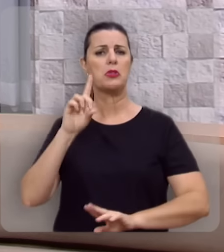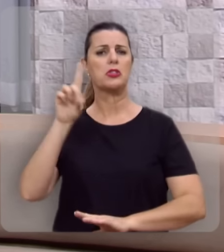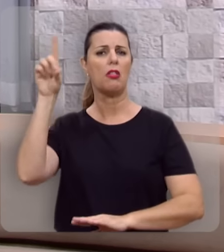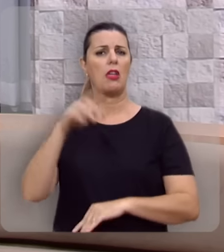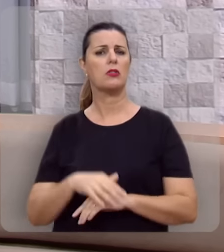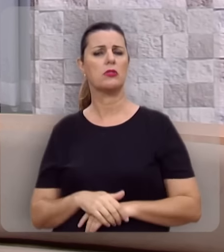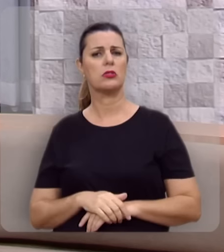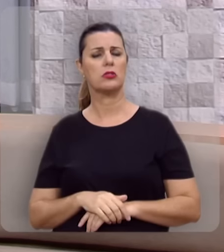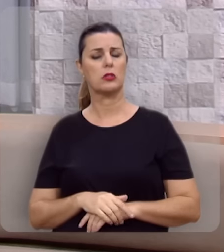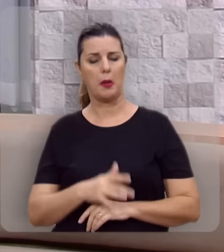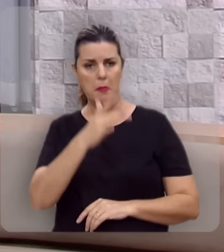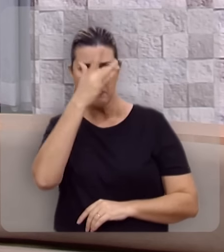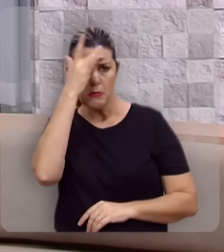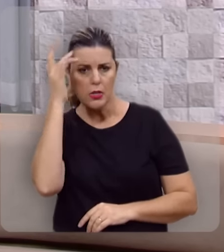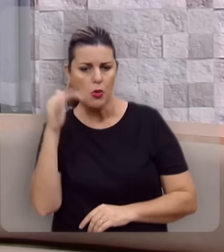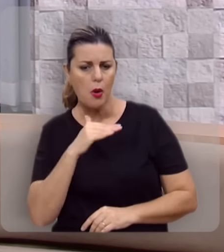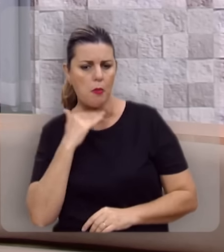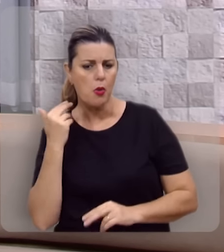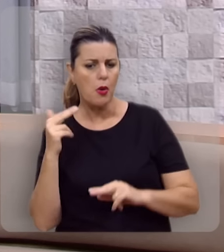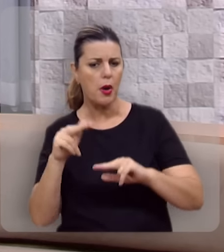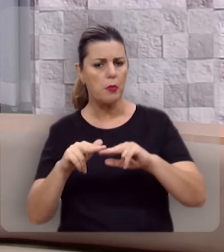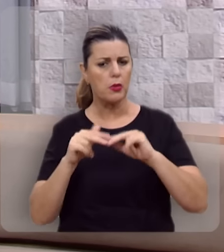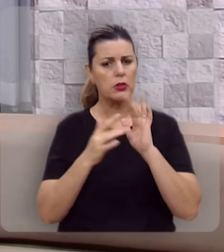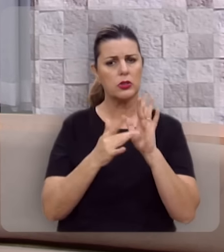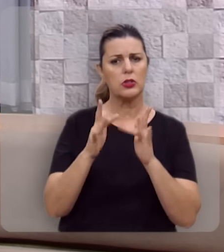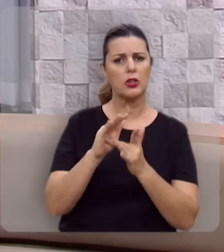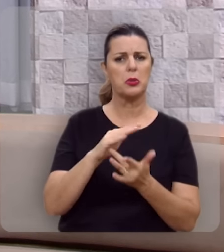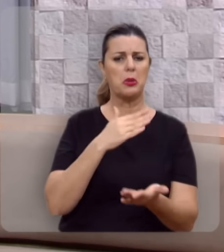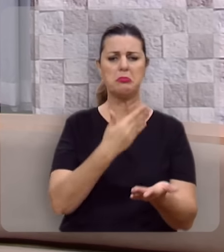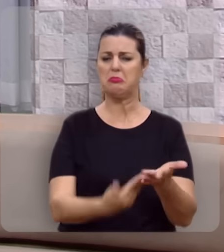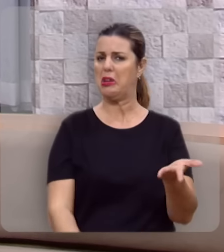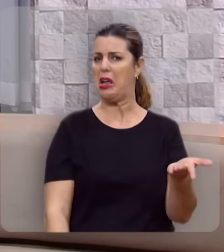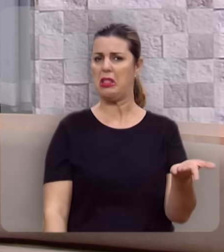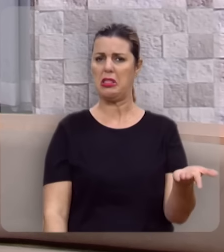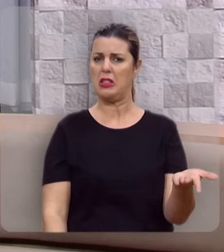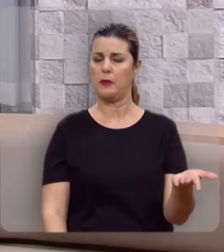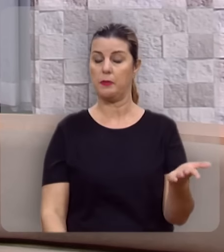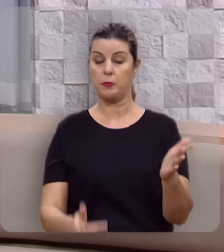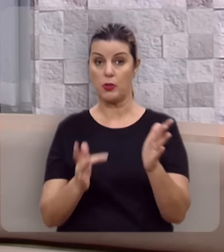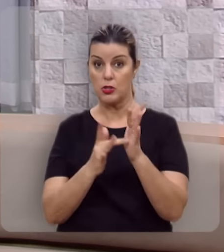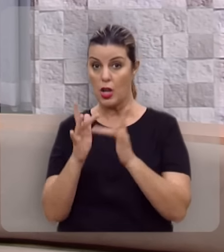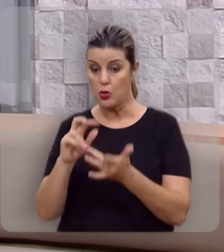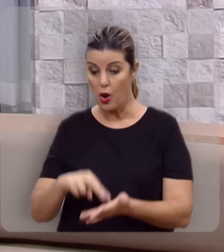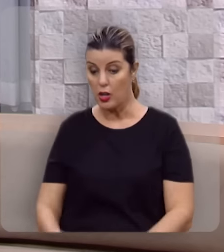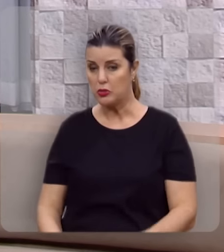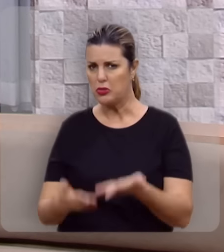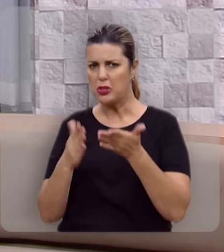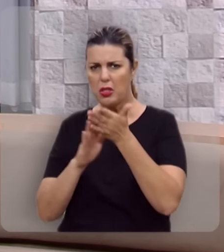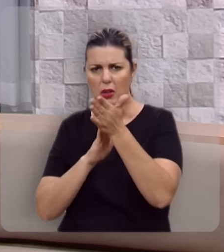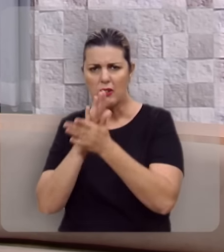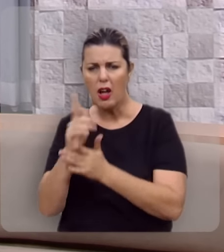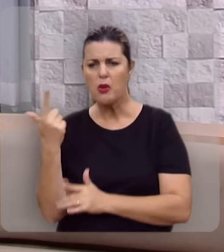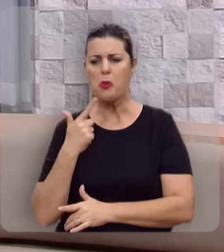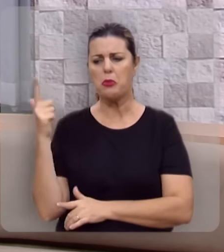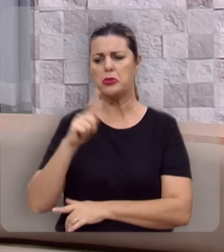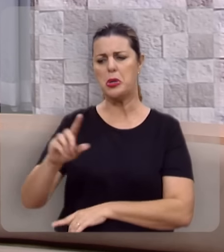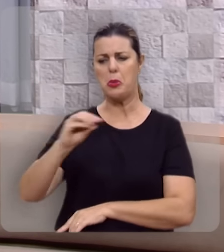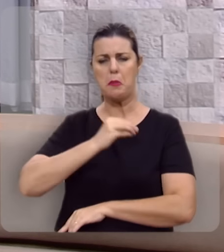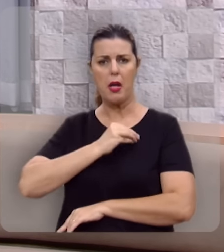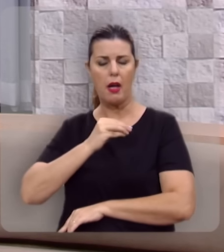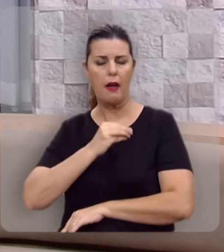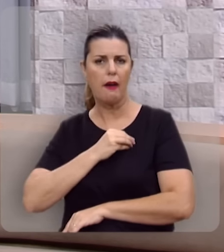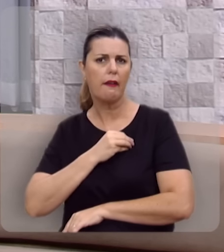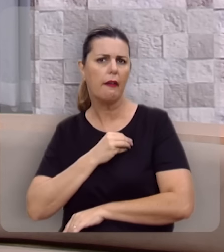Deus. Então os que morreram em Cristo pereceram. Se Cristo não ressuscitou, ainda nós permanecemos nos nossos